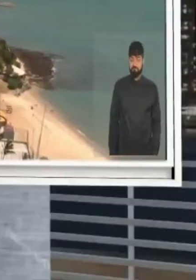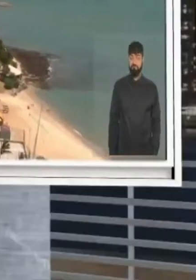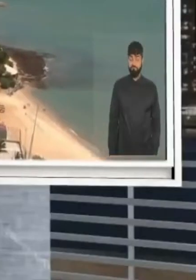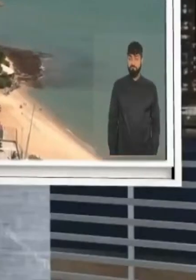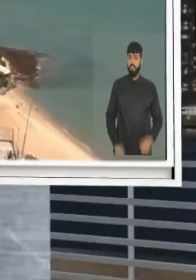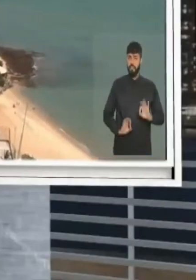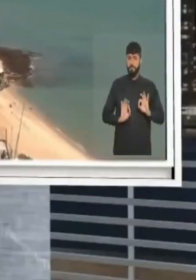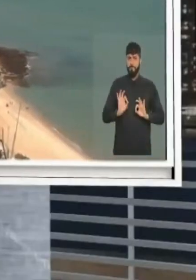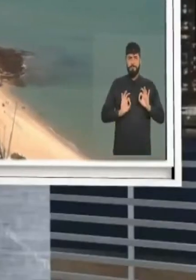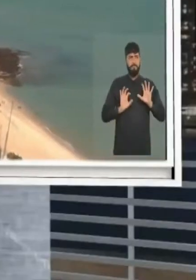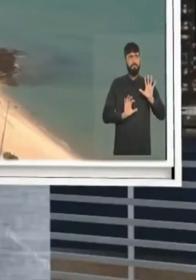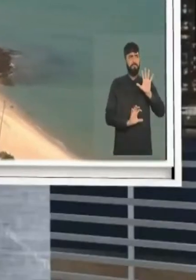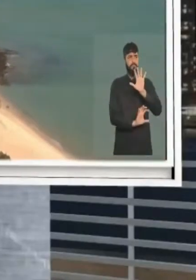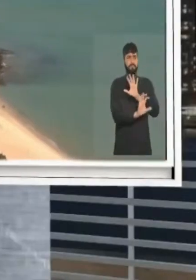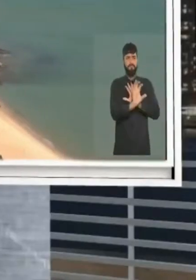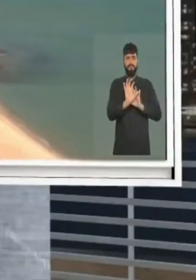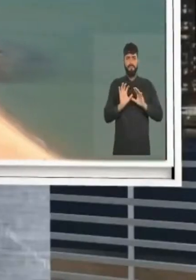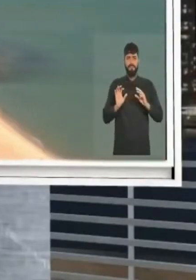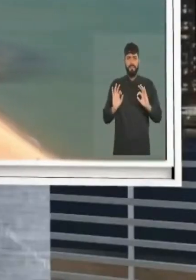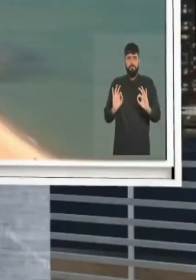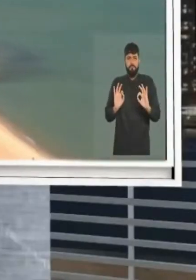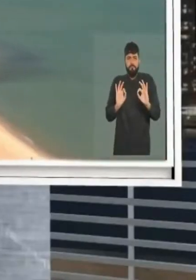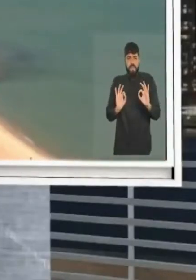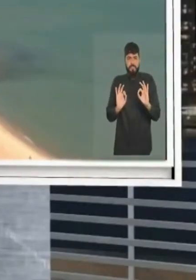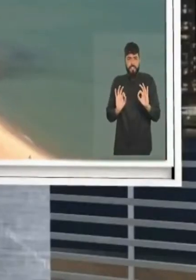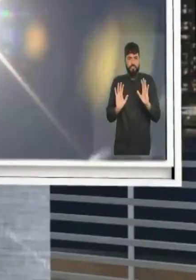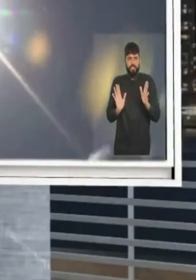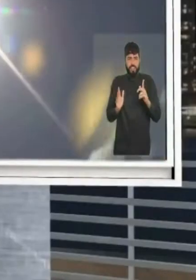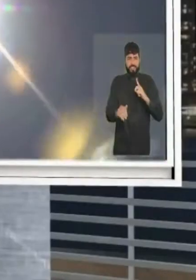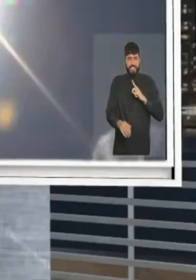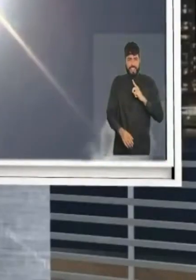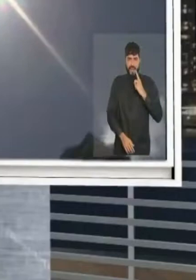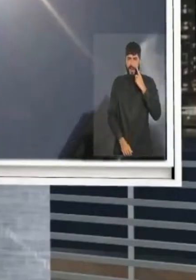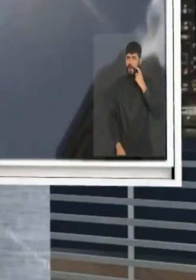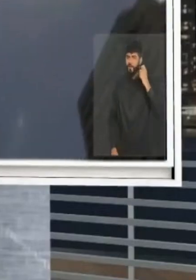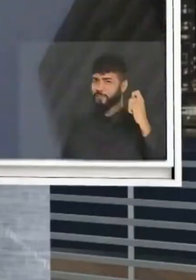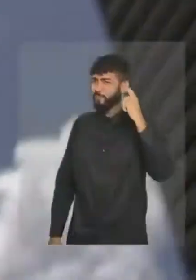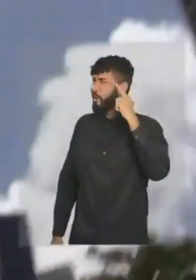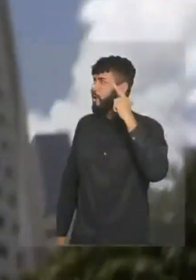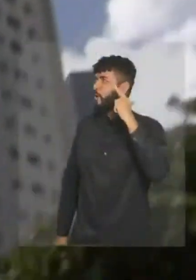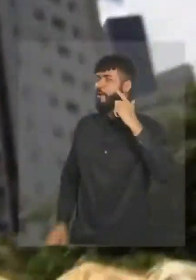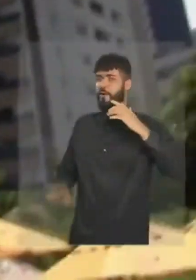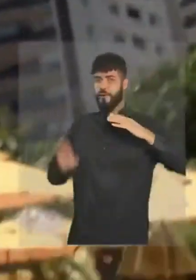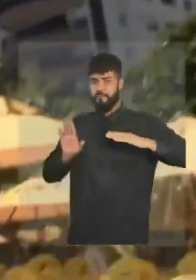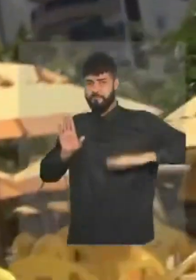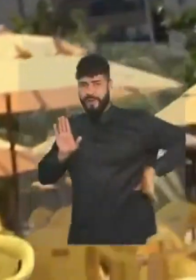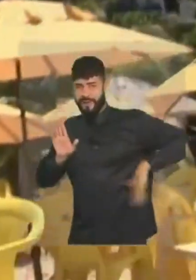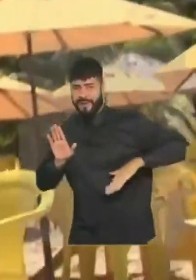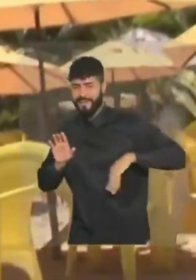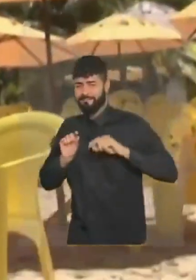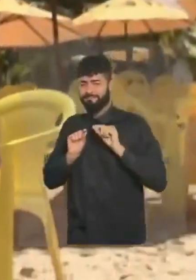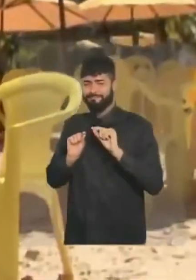Setor hoteleiro se prepara para o verão, mesmo diante da pandemia.